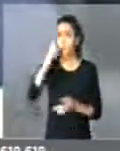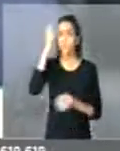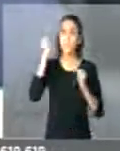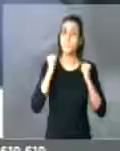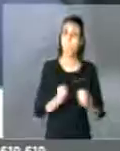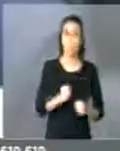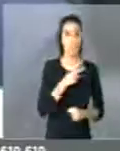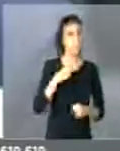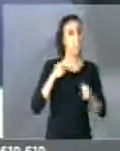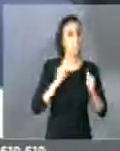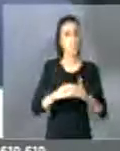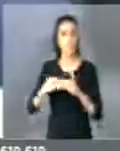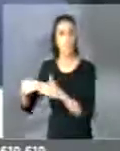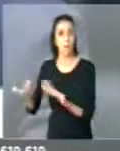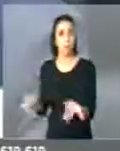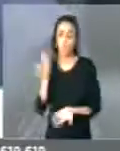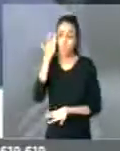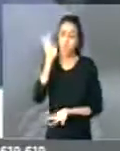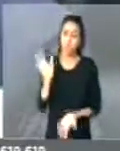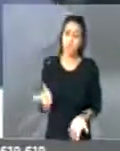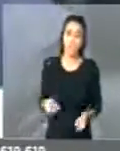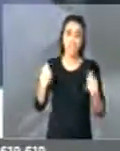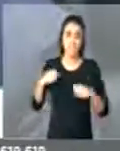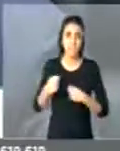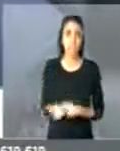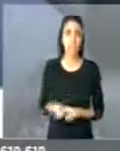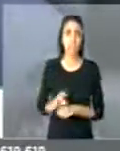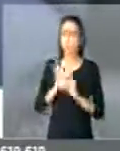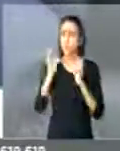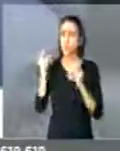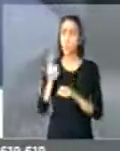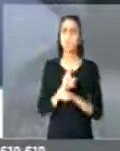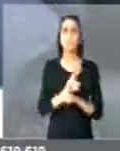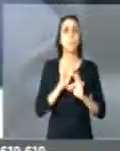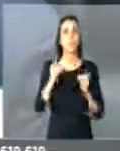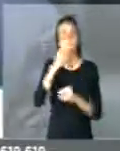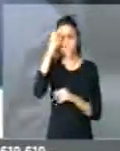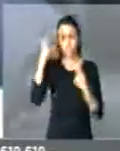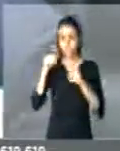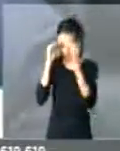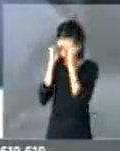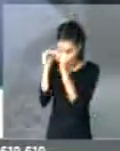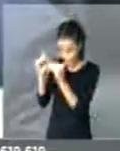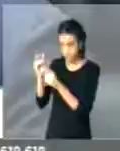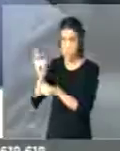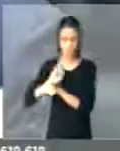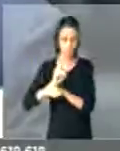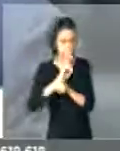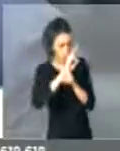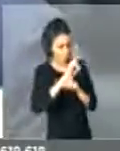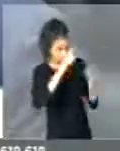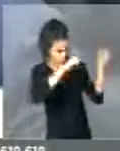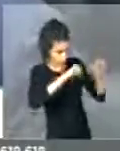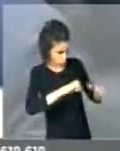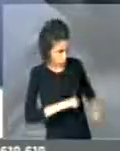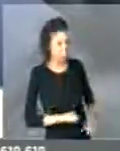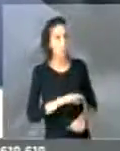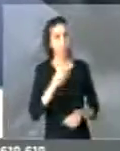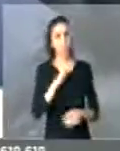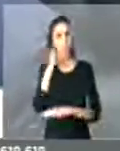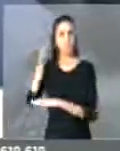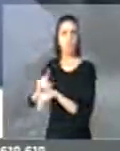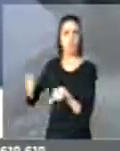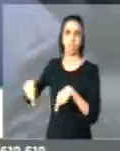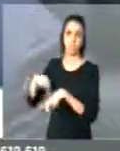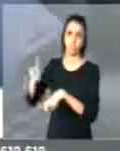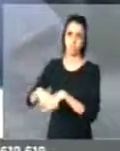pastoral. Então, antes da gente cobrar alguma mudança no sistema, vamos primeiro fazer com que ele funcione de forma correta.